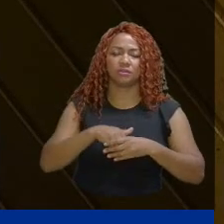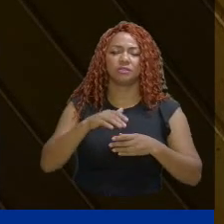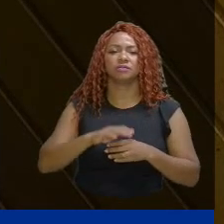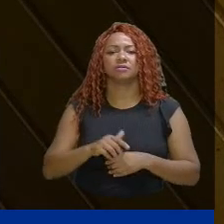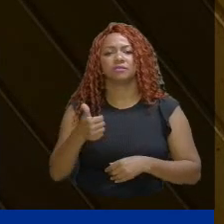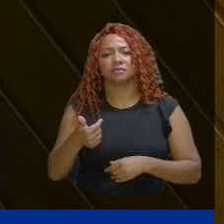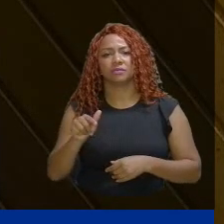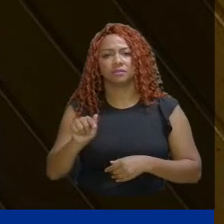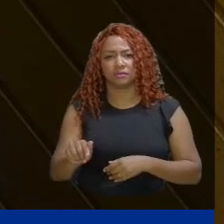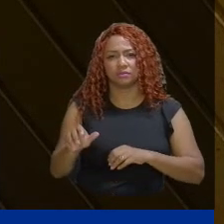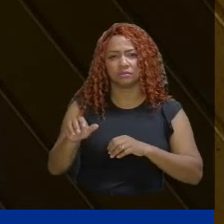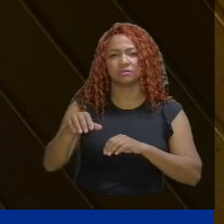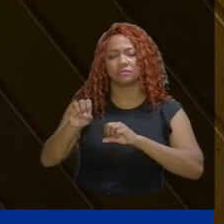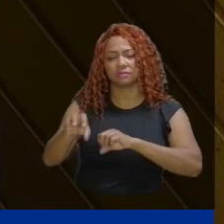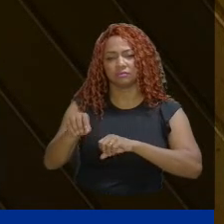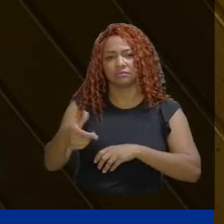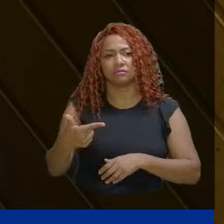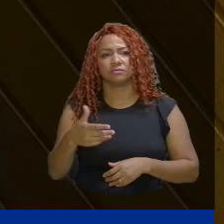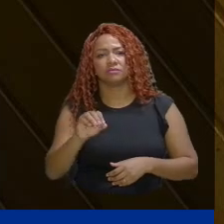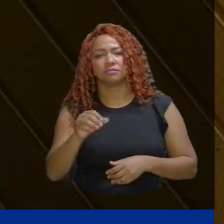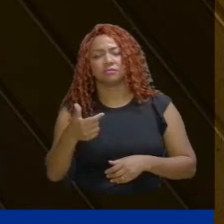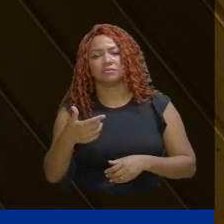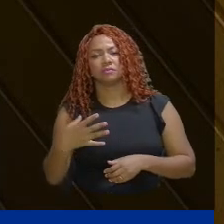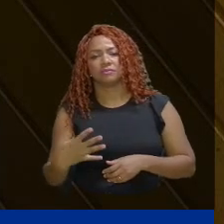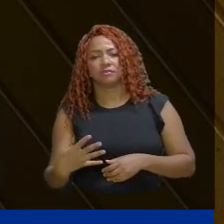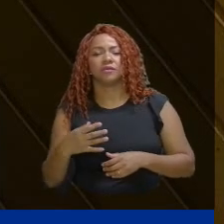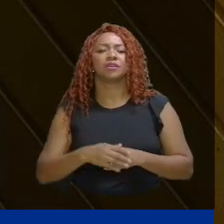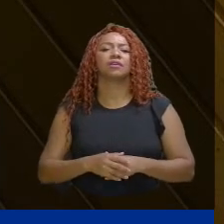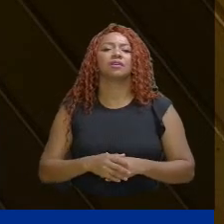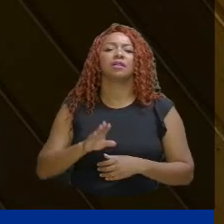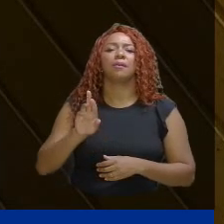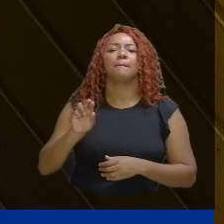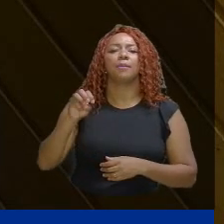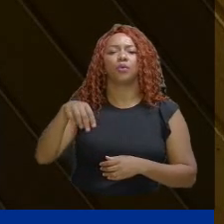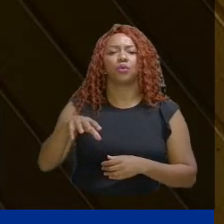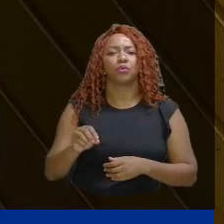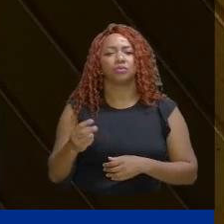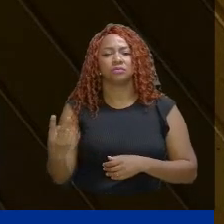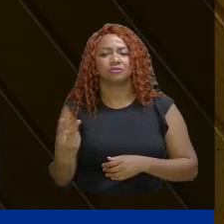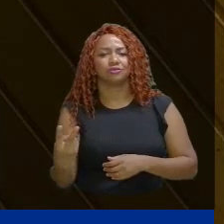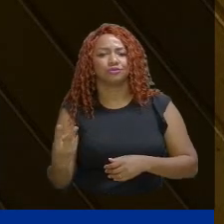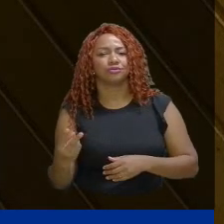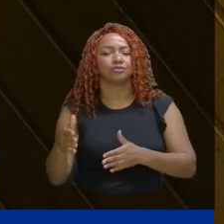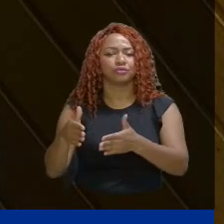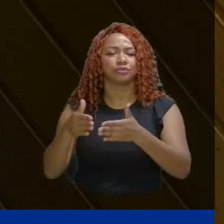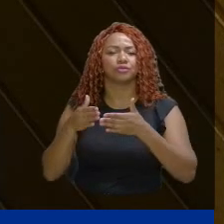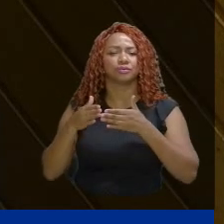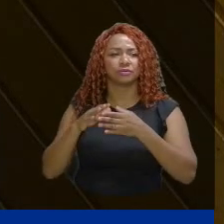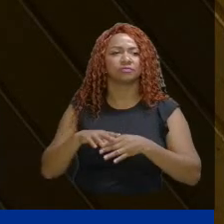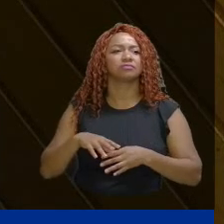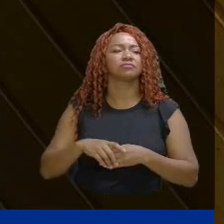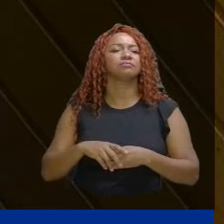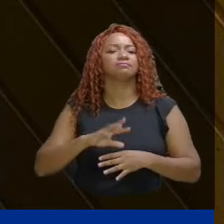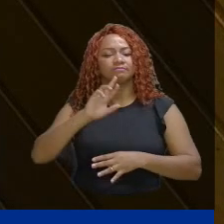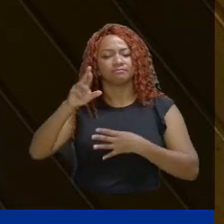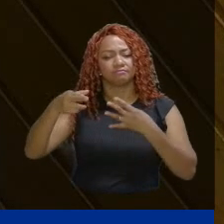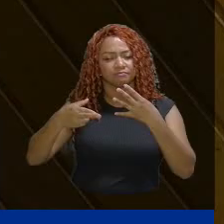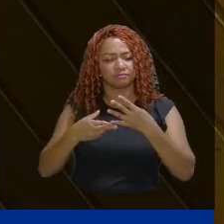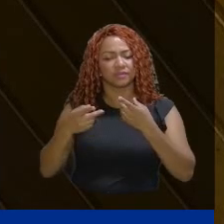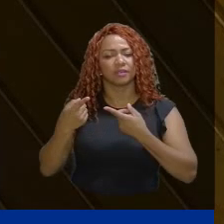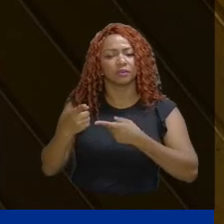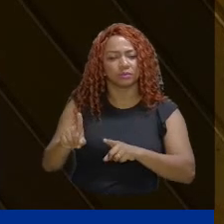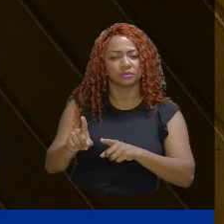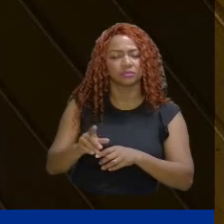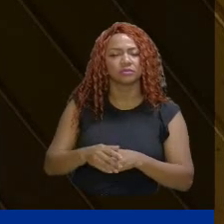Em 17 de nove de 2024, Bruno Rezende e Javan Castanho interpuseram agravo de instrumento contra a decisão que